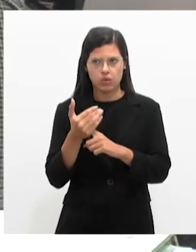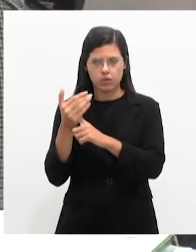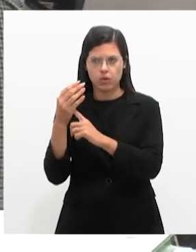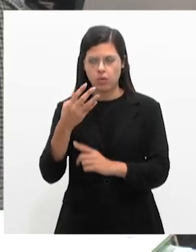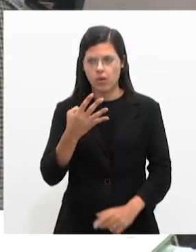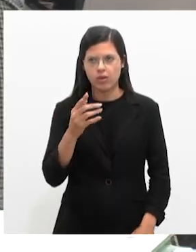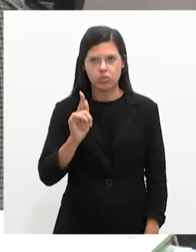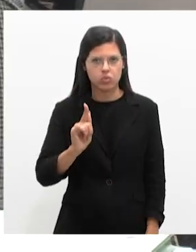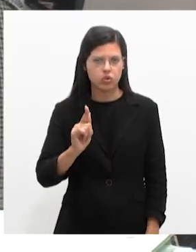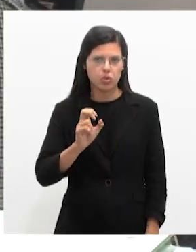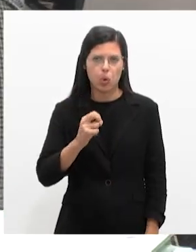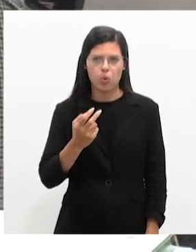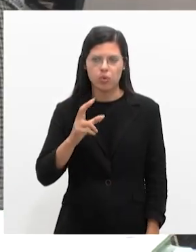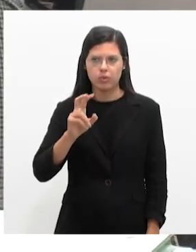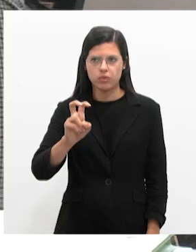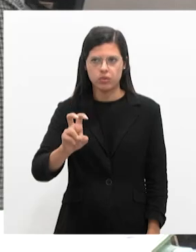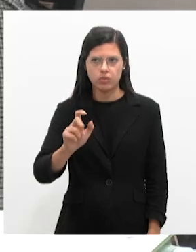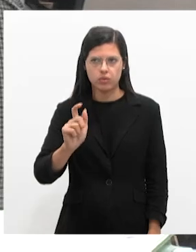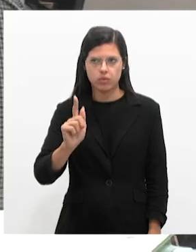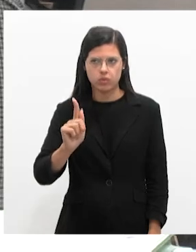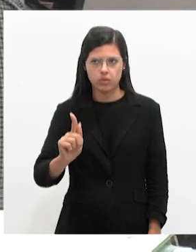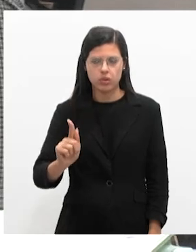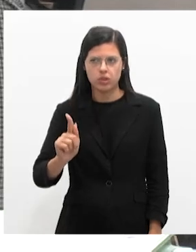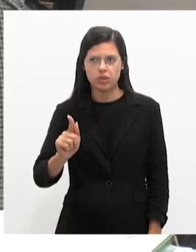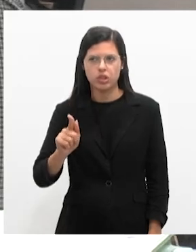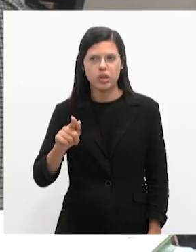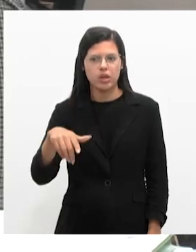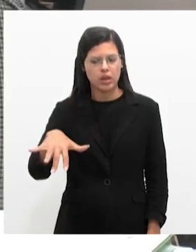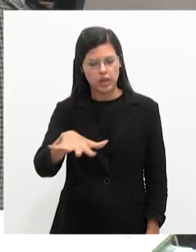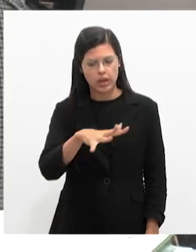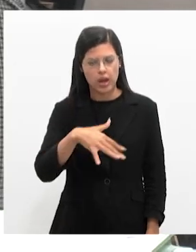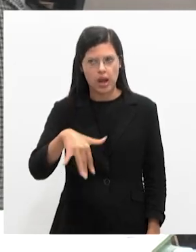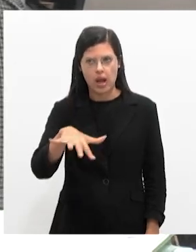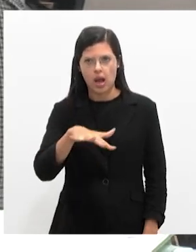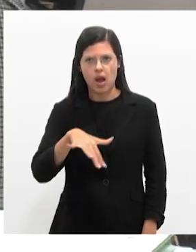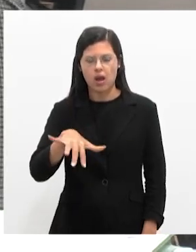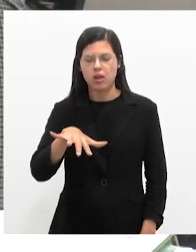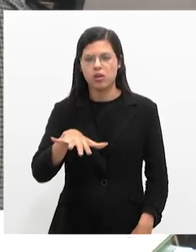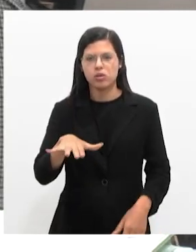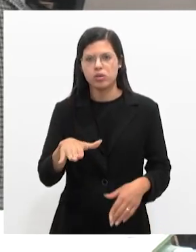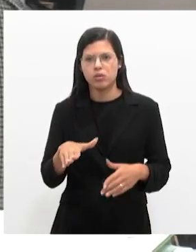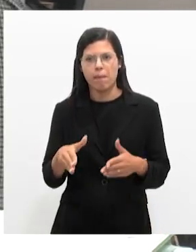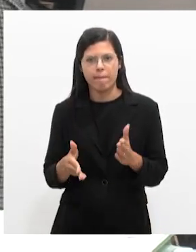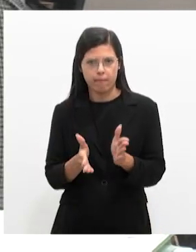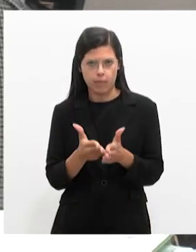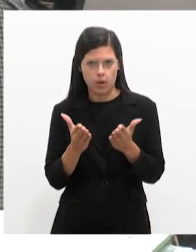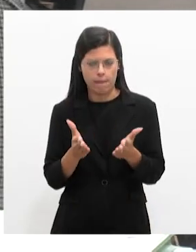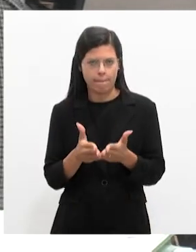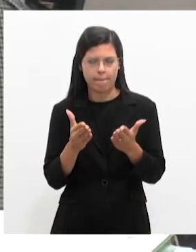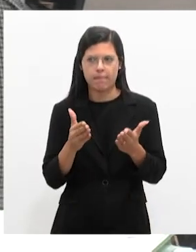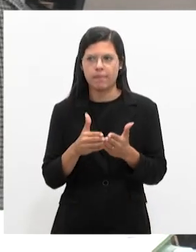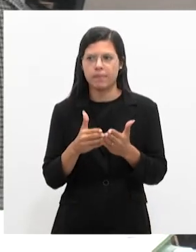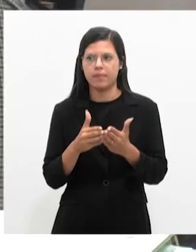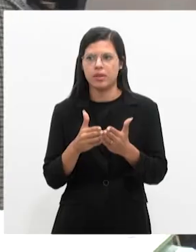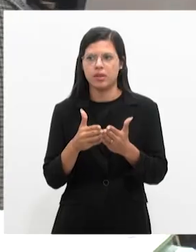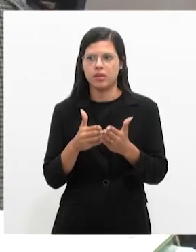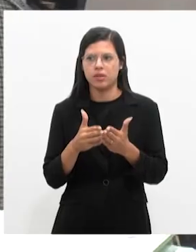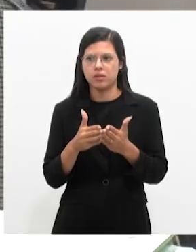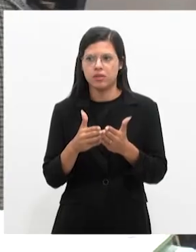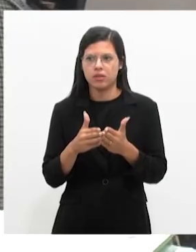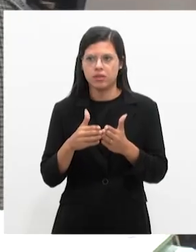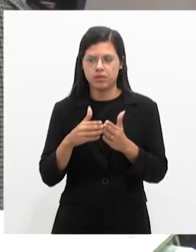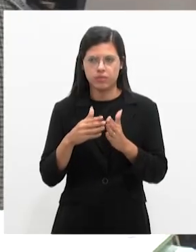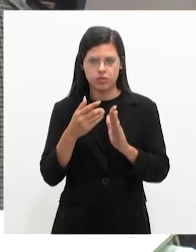5G em regiões carentes. E a ementa dessa